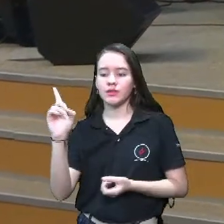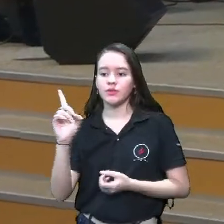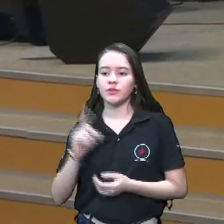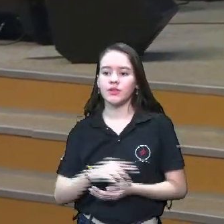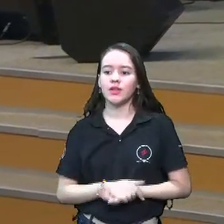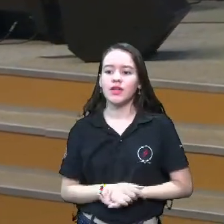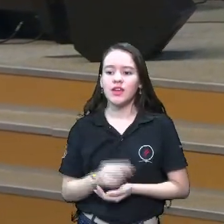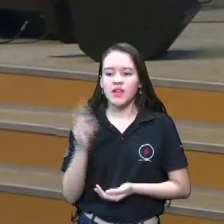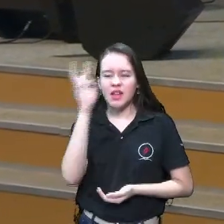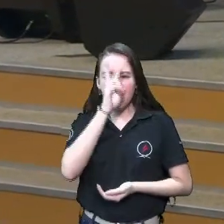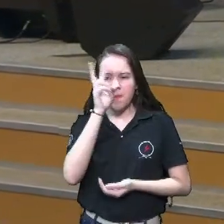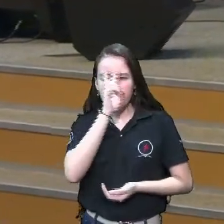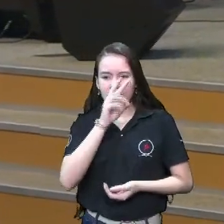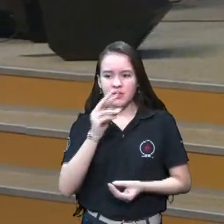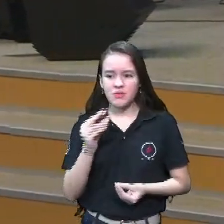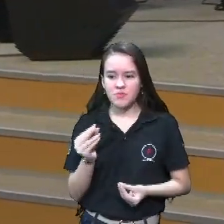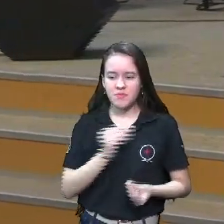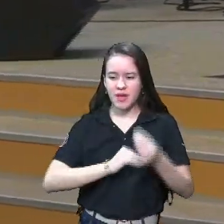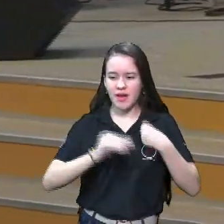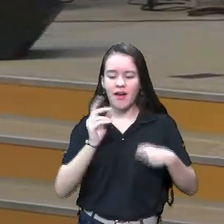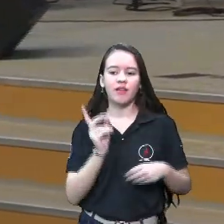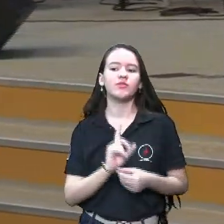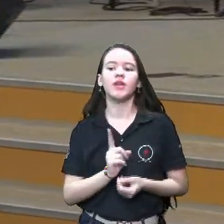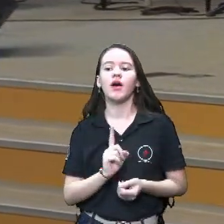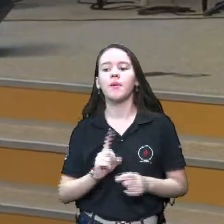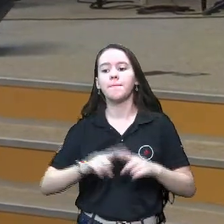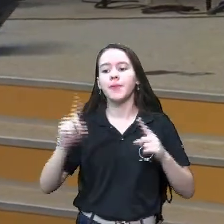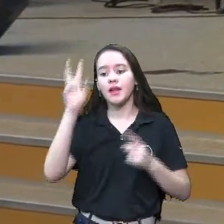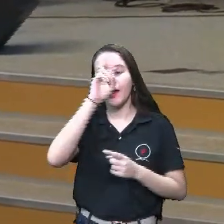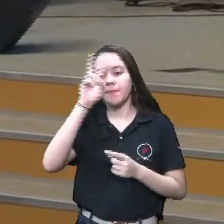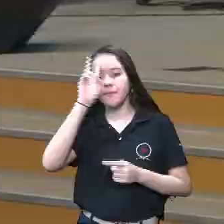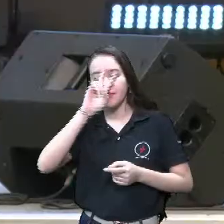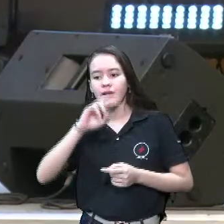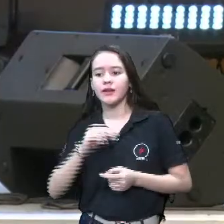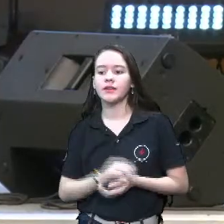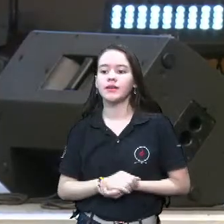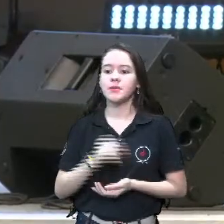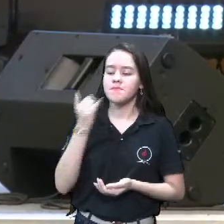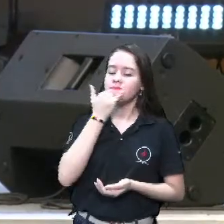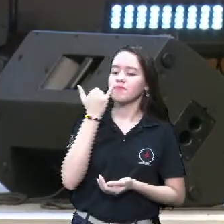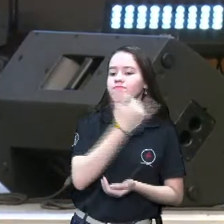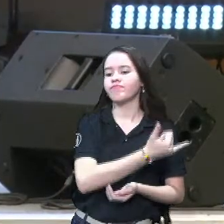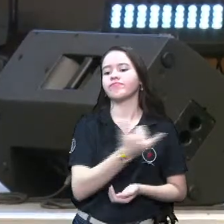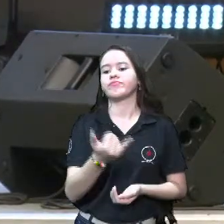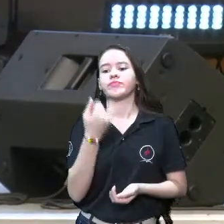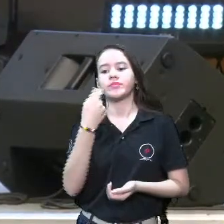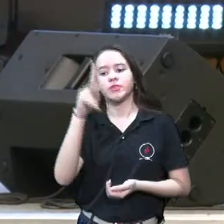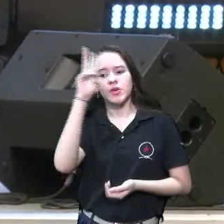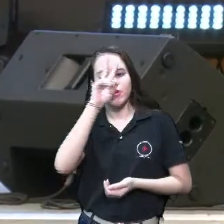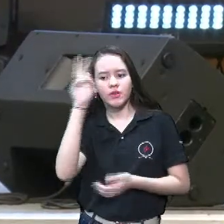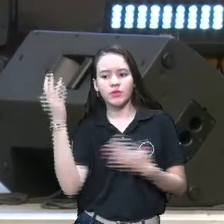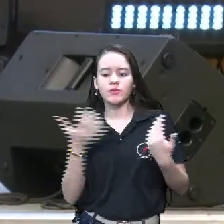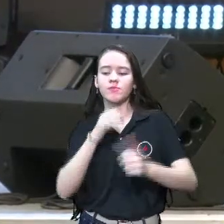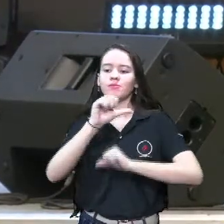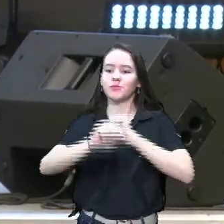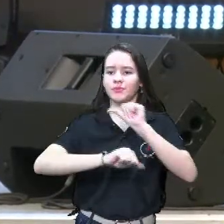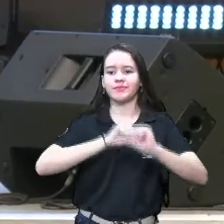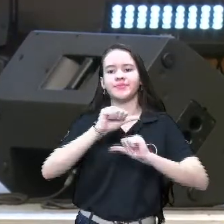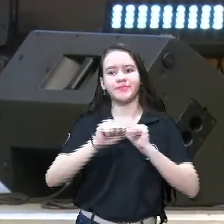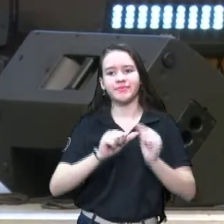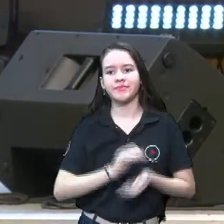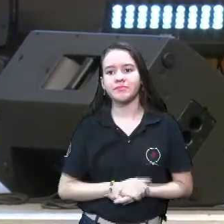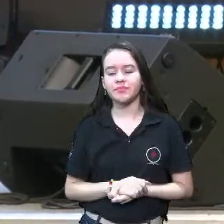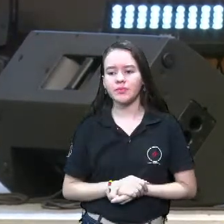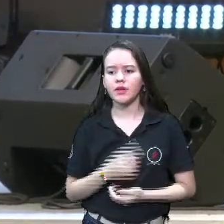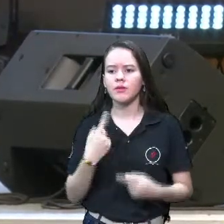ficar lembrando os teus pecados, mas é te lembrar que ele te perdoa e muda a tua história hoje aqui. Pastor, porque o